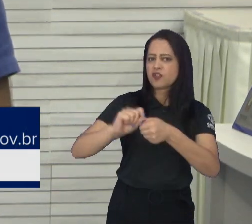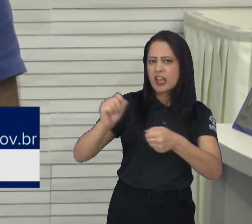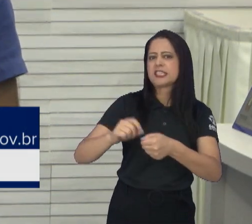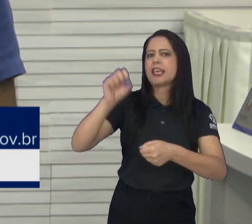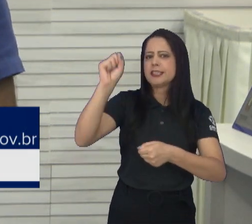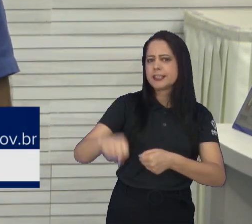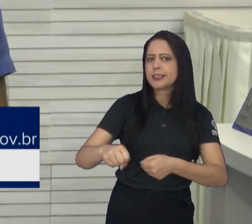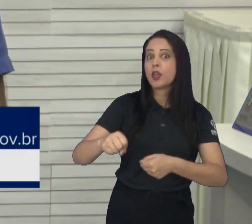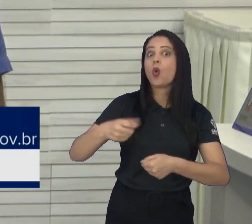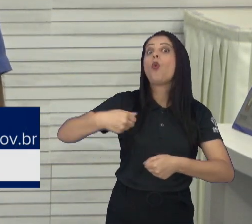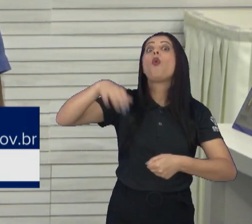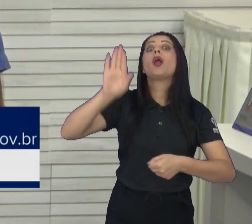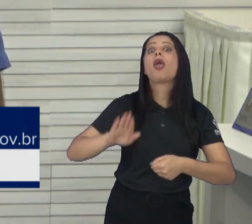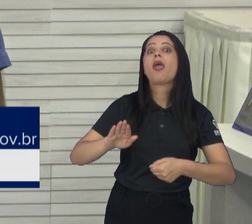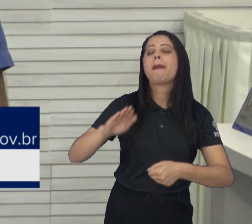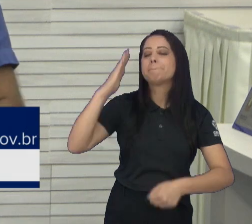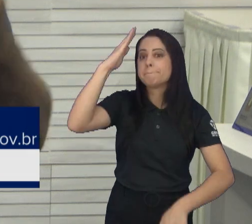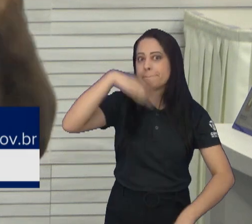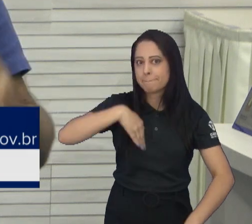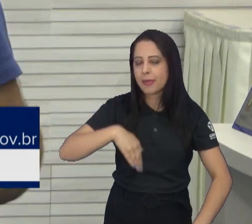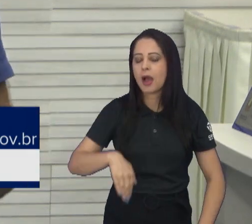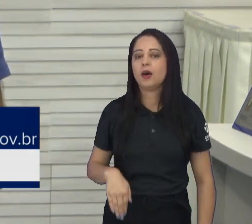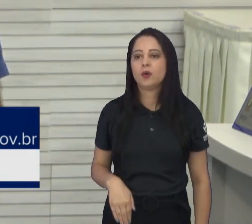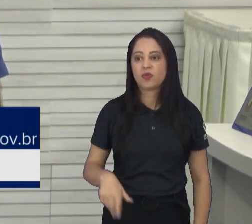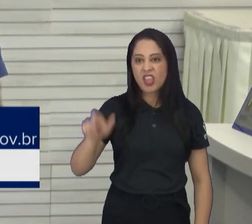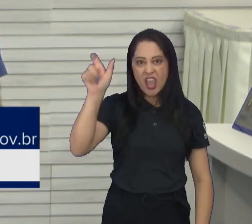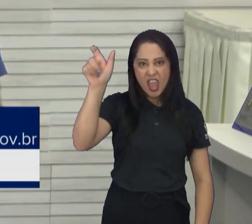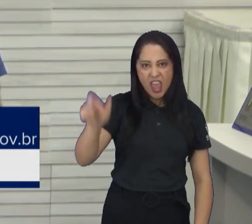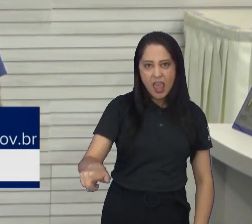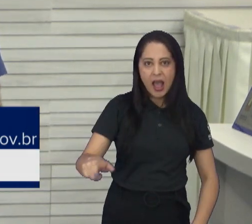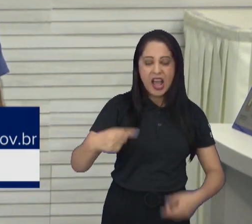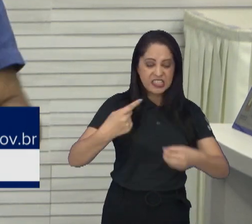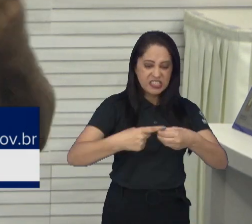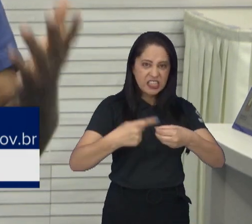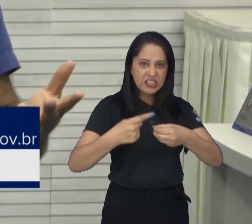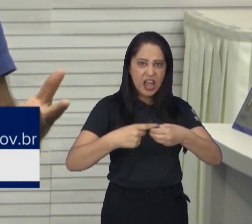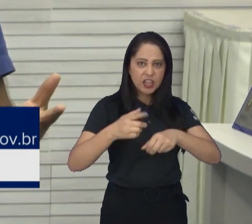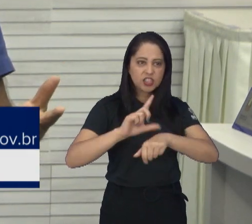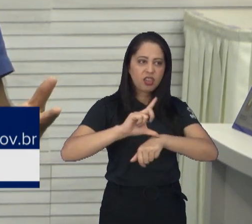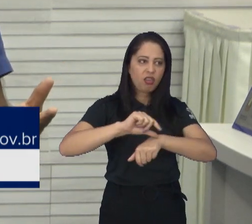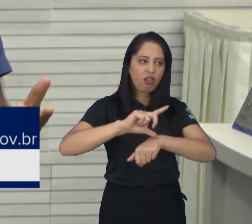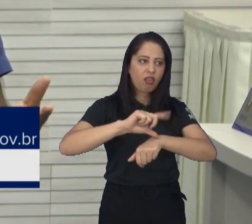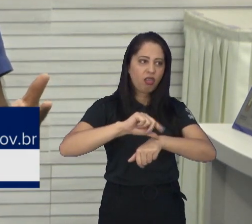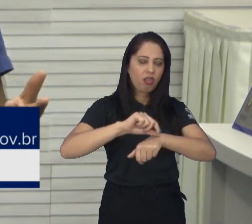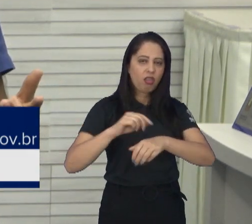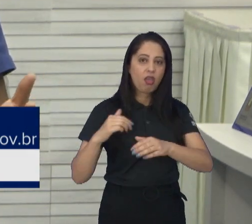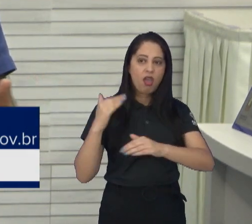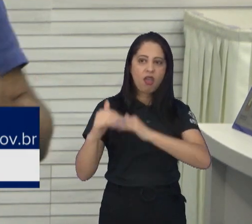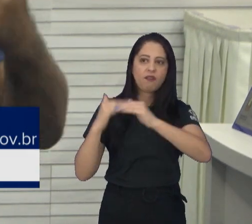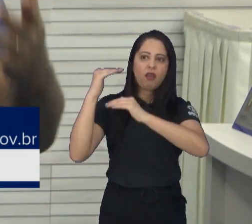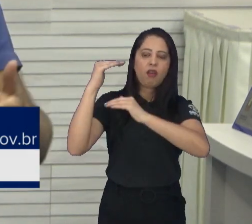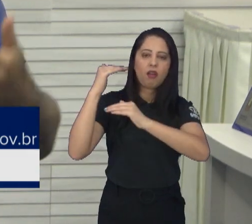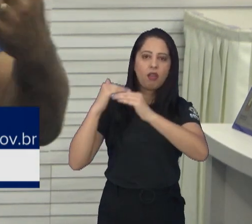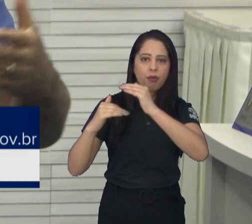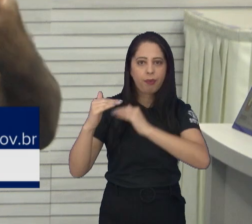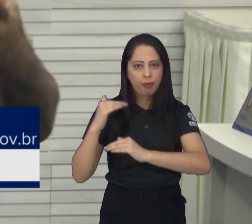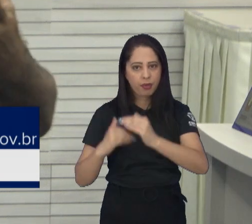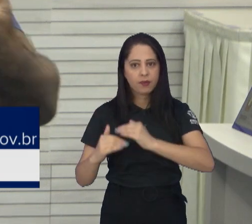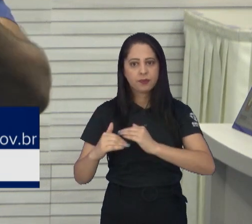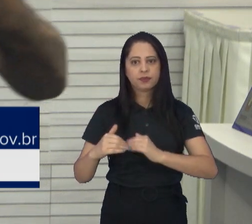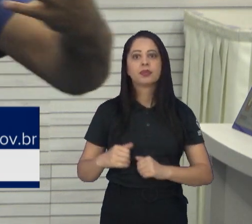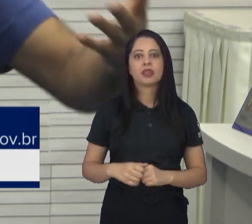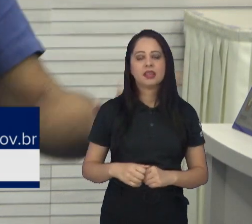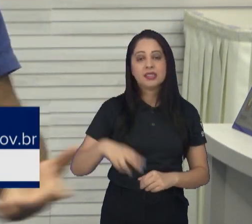mal para a nossa cidade. Eles atrasaram a nossa cidade em muitos anos. O prefeito chegou,